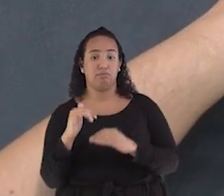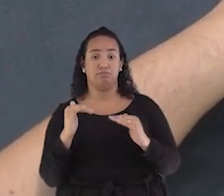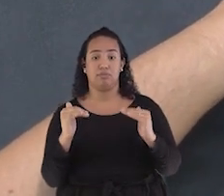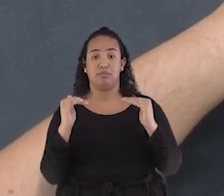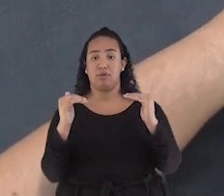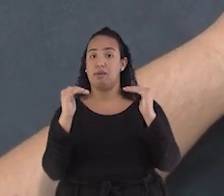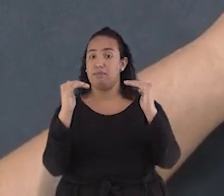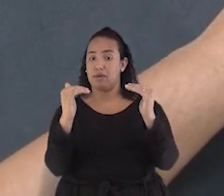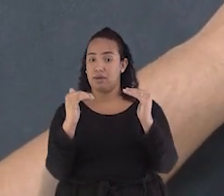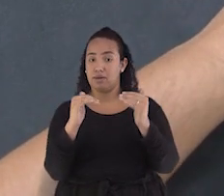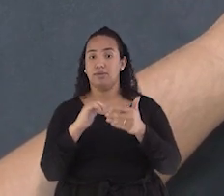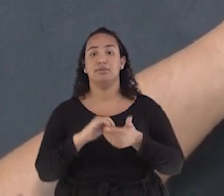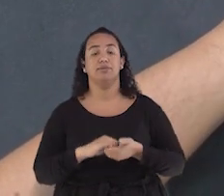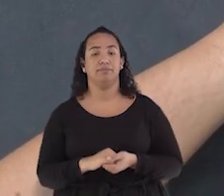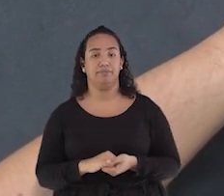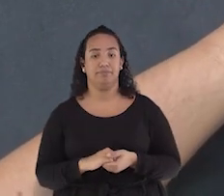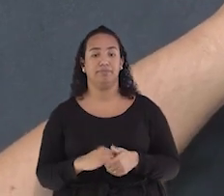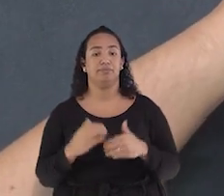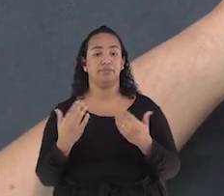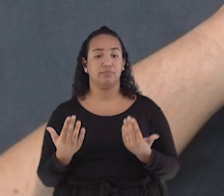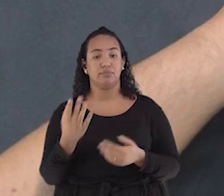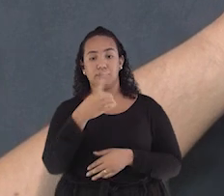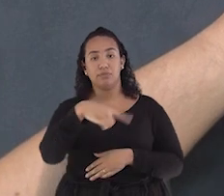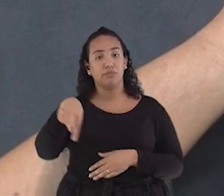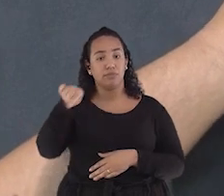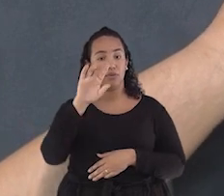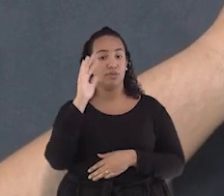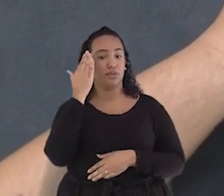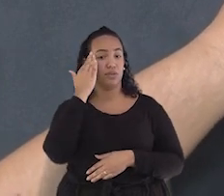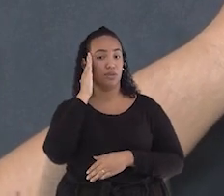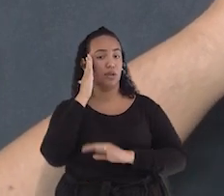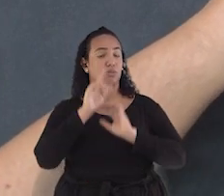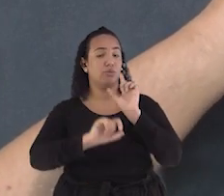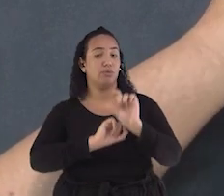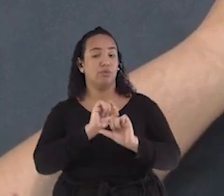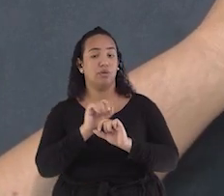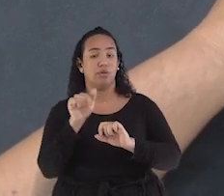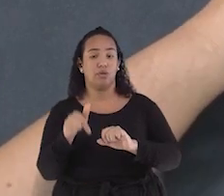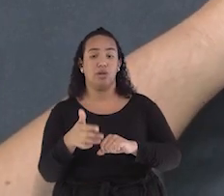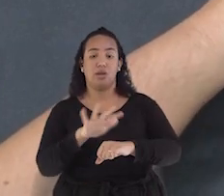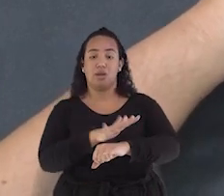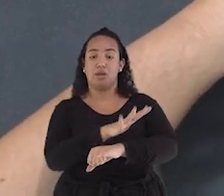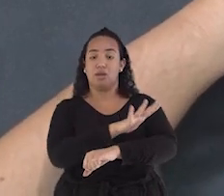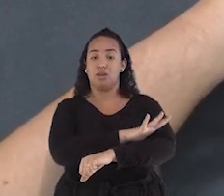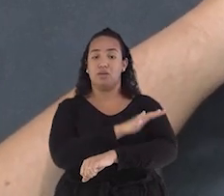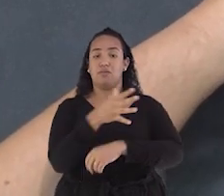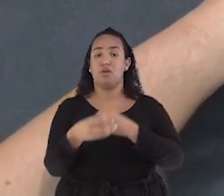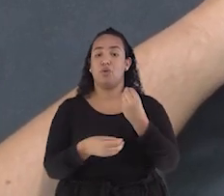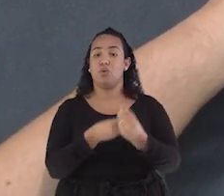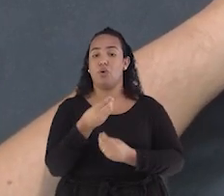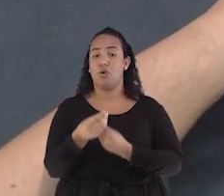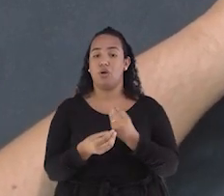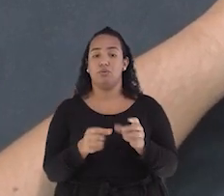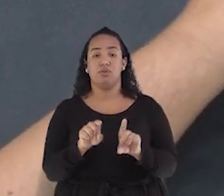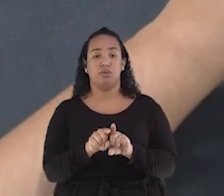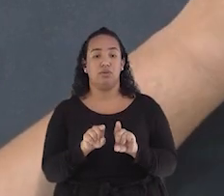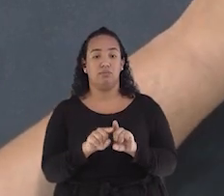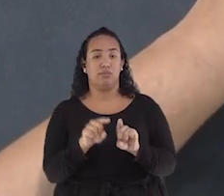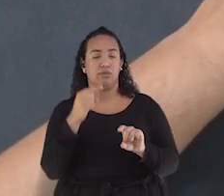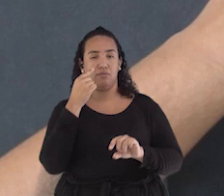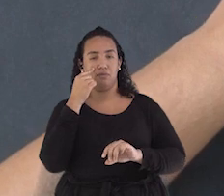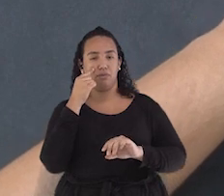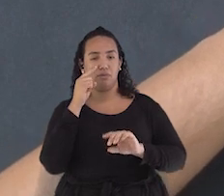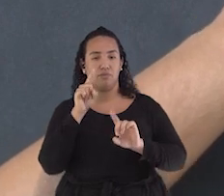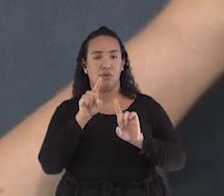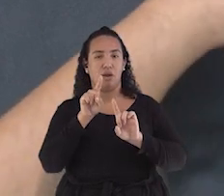das camadas. Isso dá para nós entendermos, né, na prática, como o relevo ele é, como as